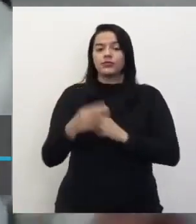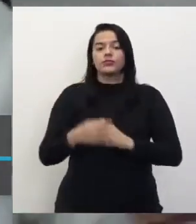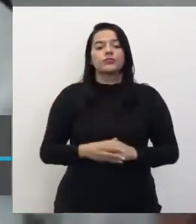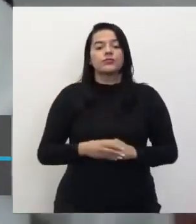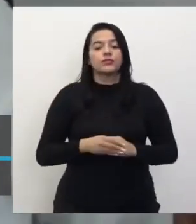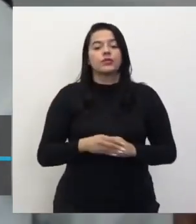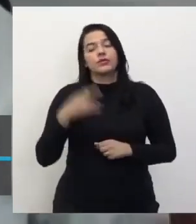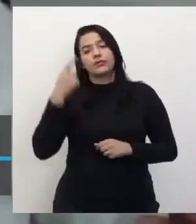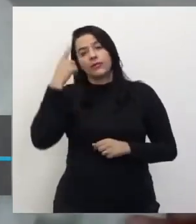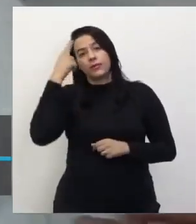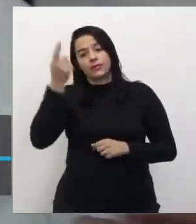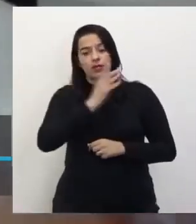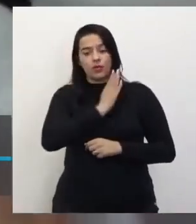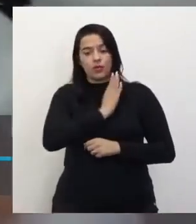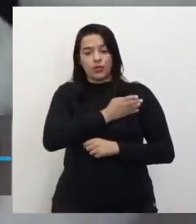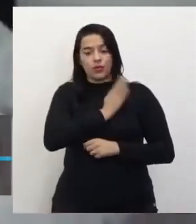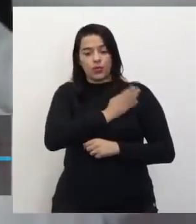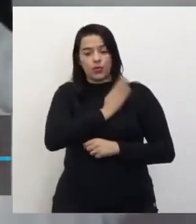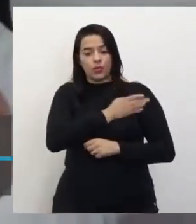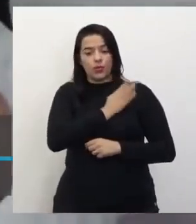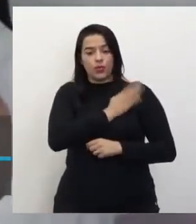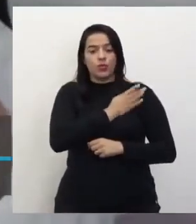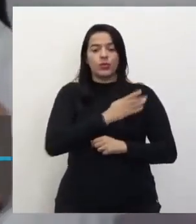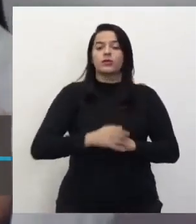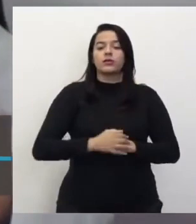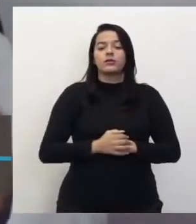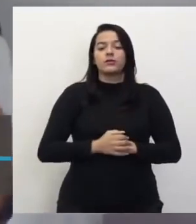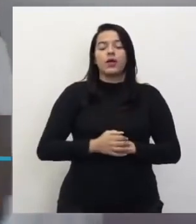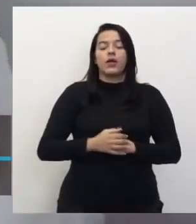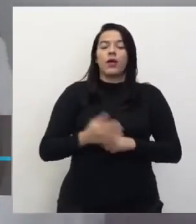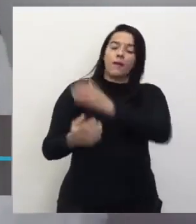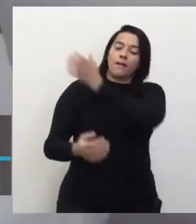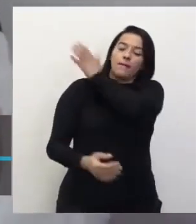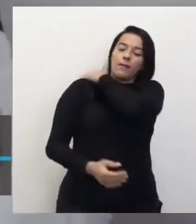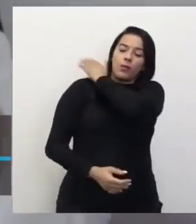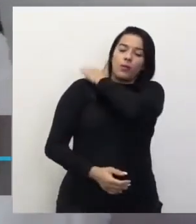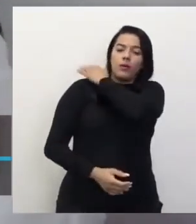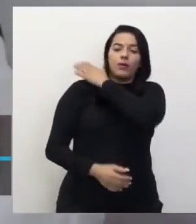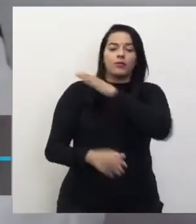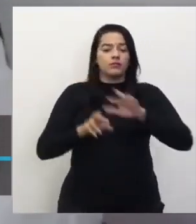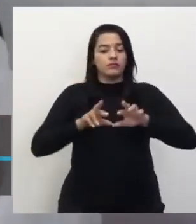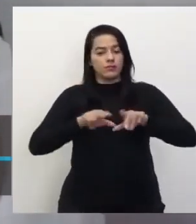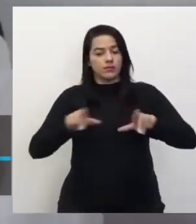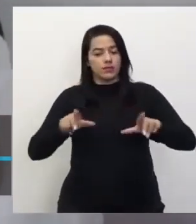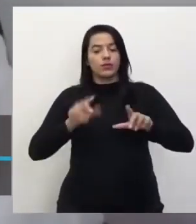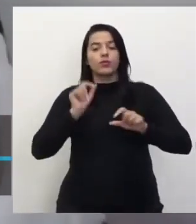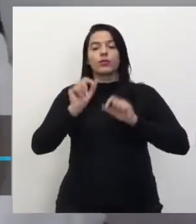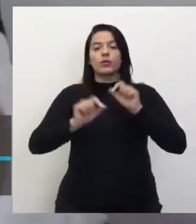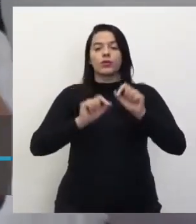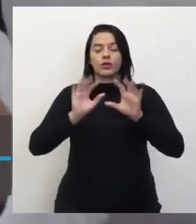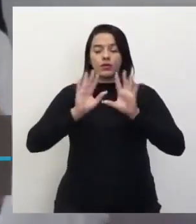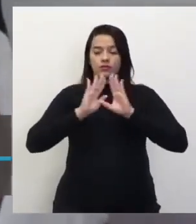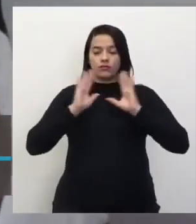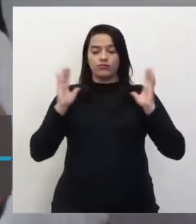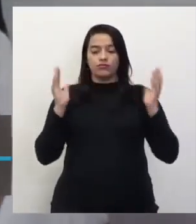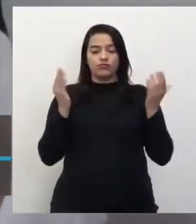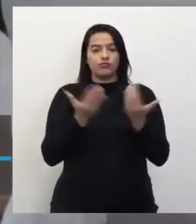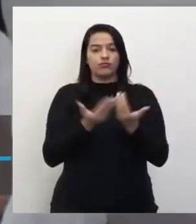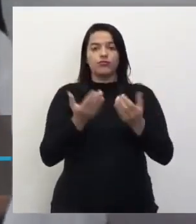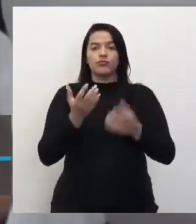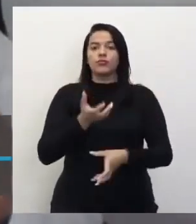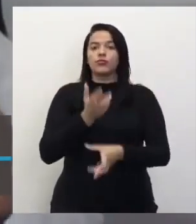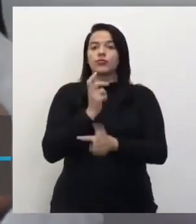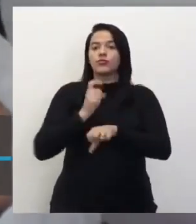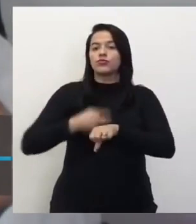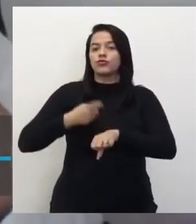meu coração, no meu pulmão, ele também vai estar protegido numa caixa de osso, tá? Ele vai estar lá dentro,